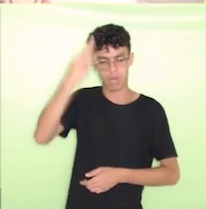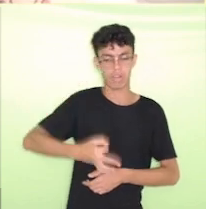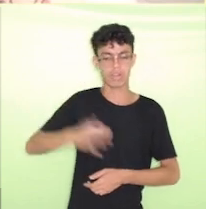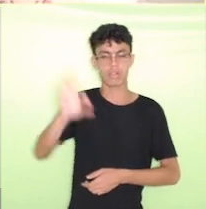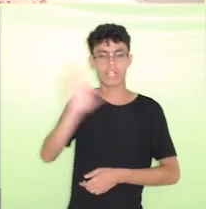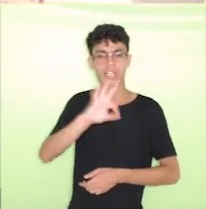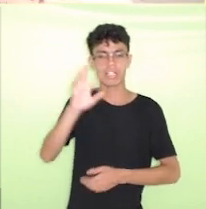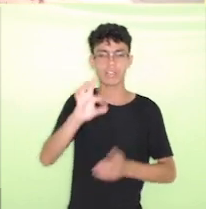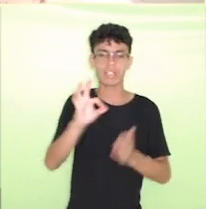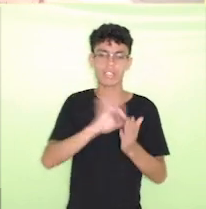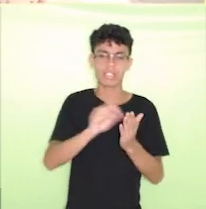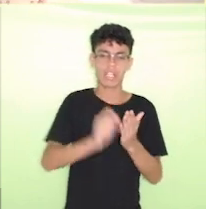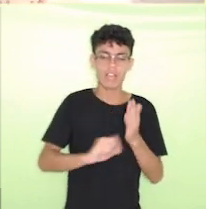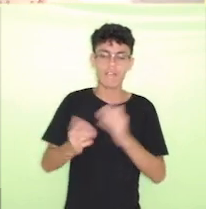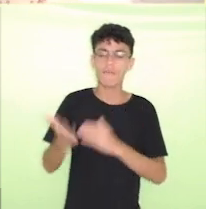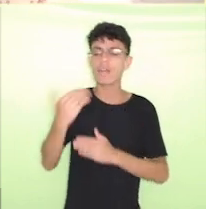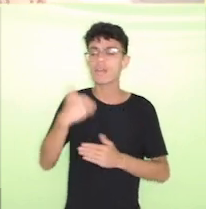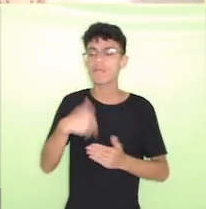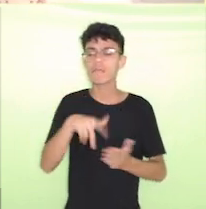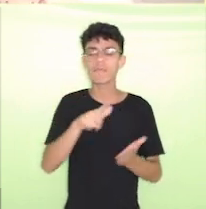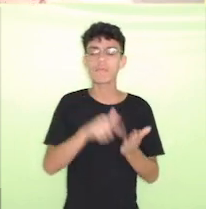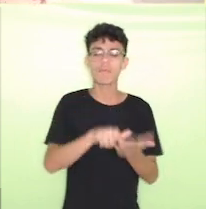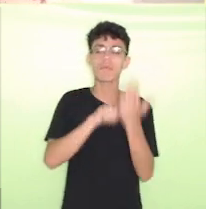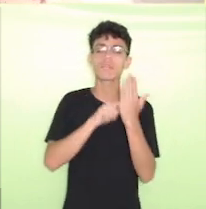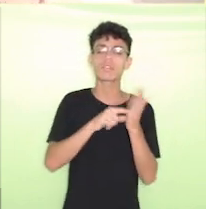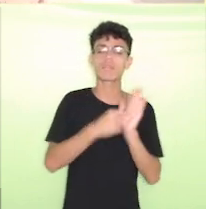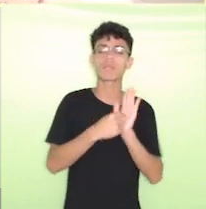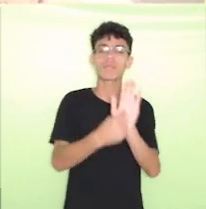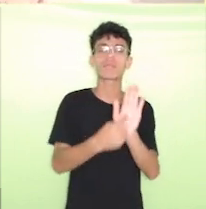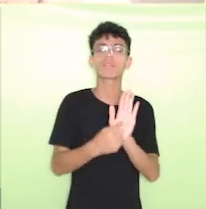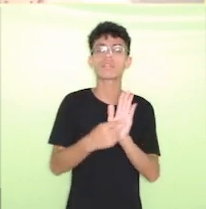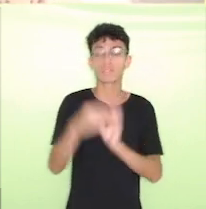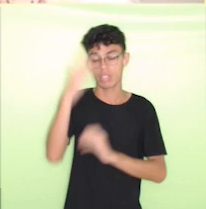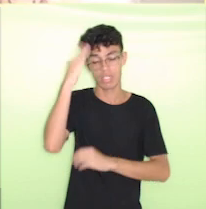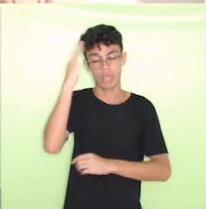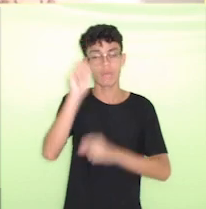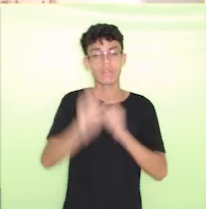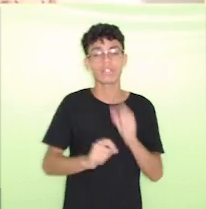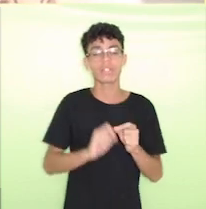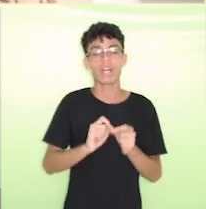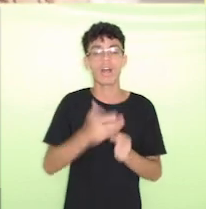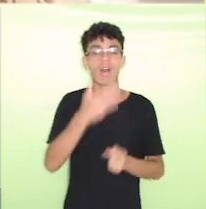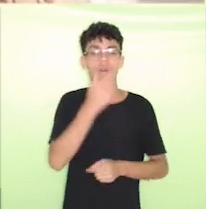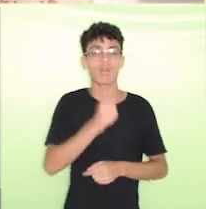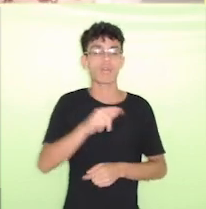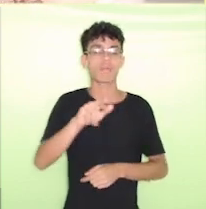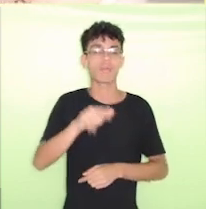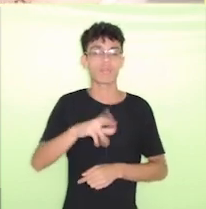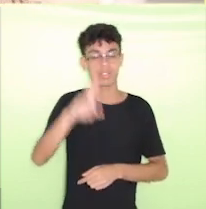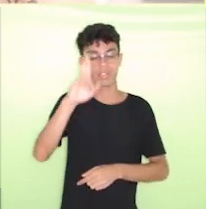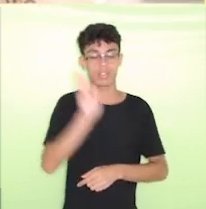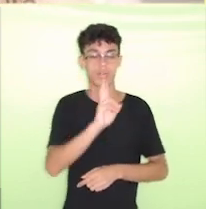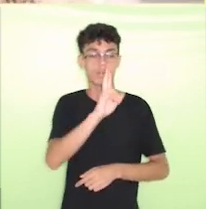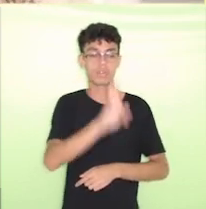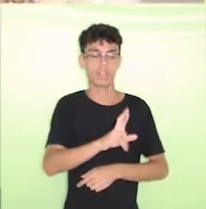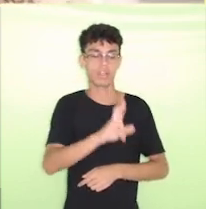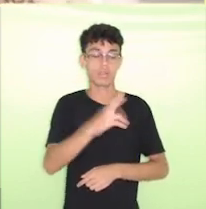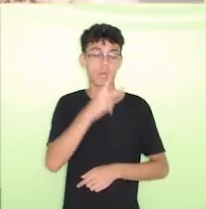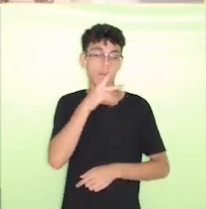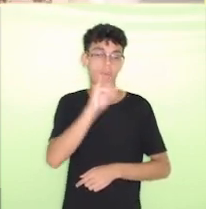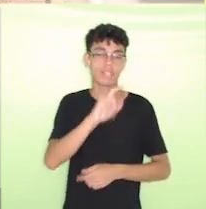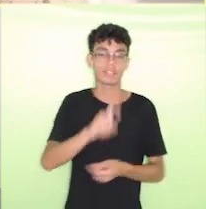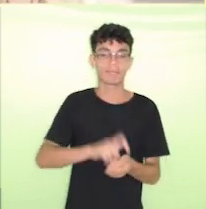escreve? Vamos lá, o que é? O que é que você sabe? Aí o meu irmão respondeu e o pai ficou